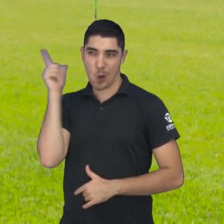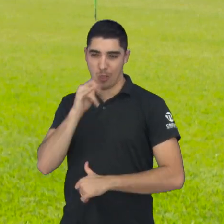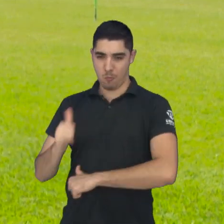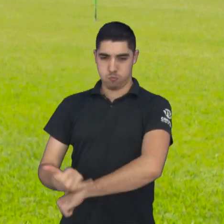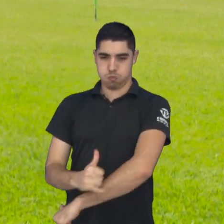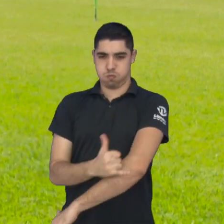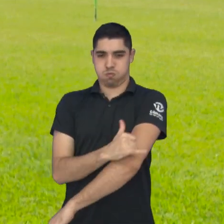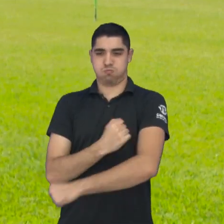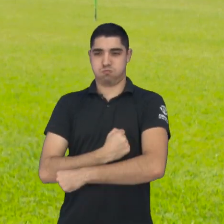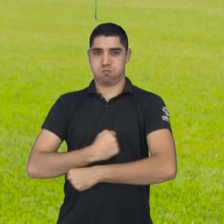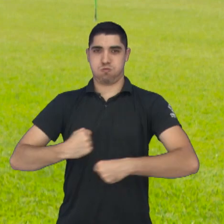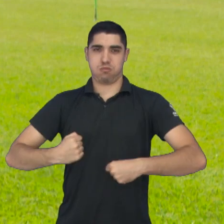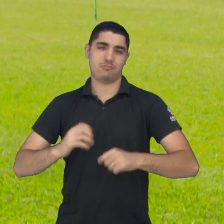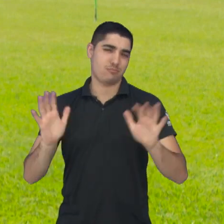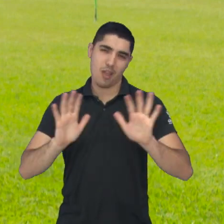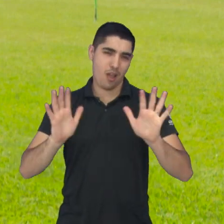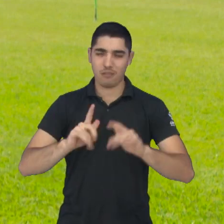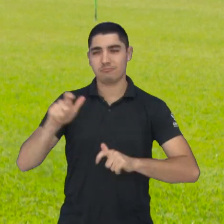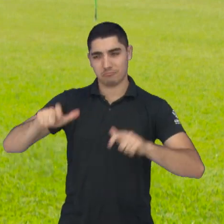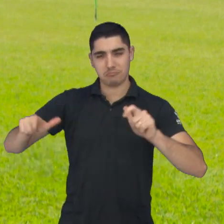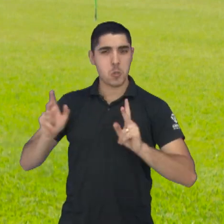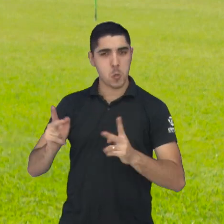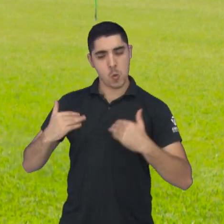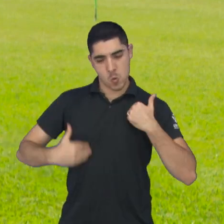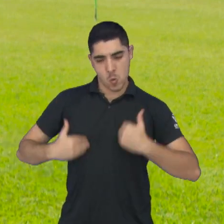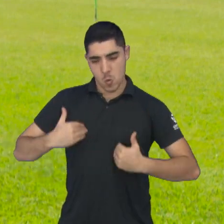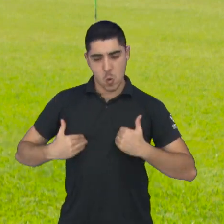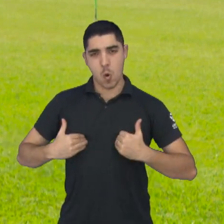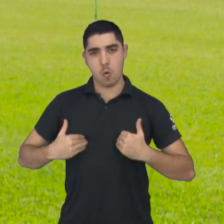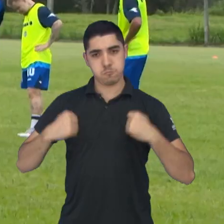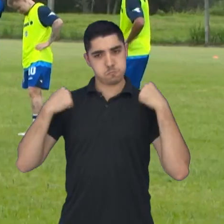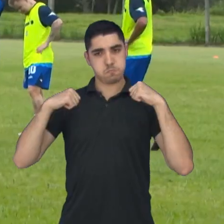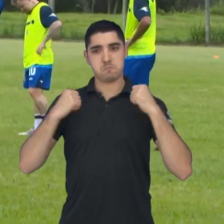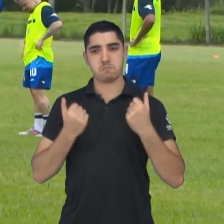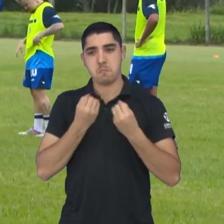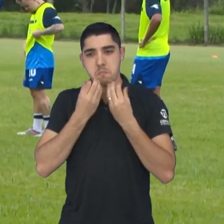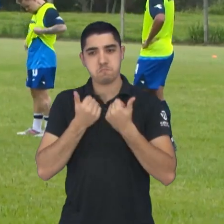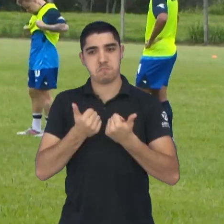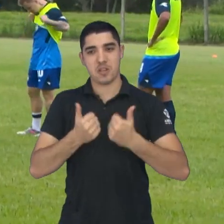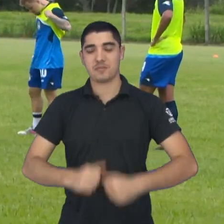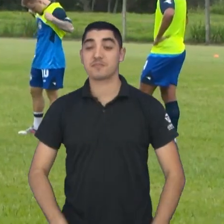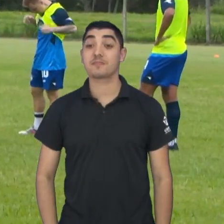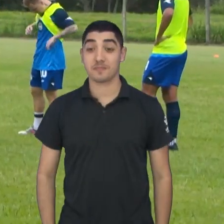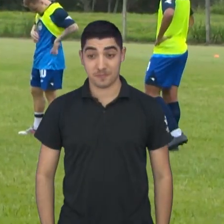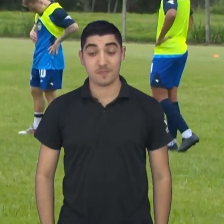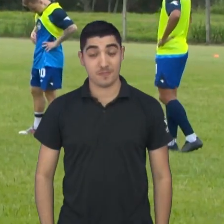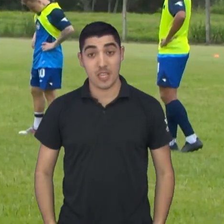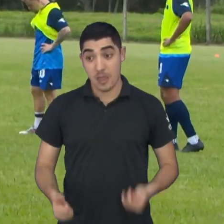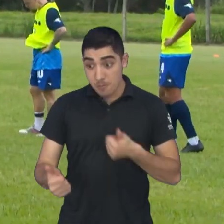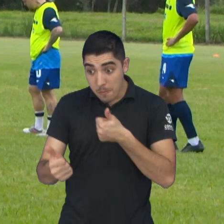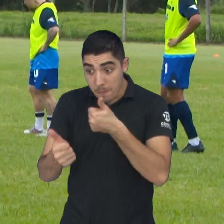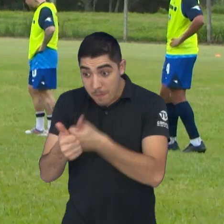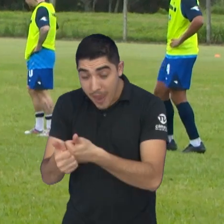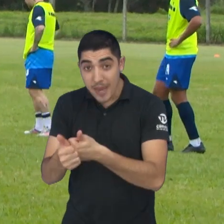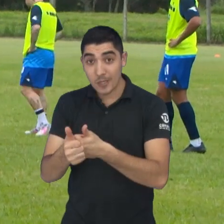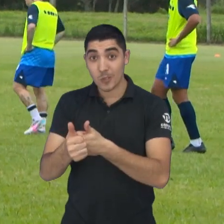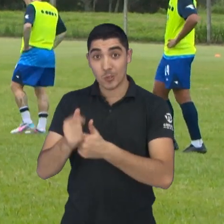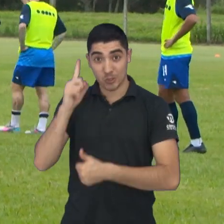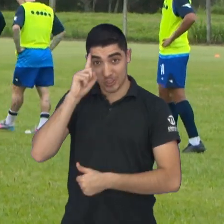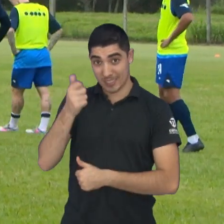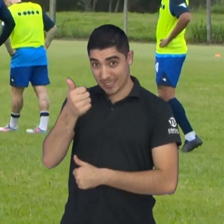o condicionamento, as capacidades que eles já adquiriram na pré-temporada. Faltando poucos dias para o primeiro jogo